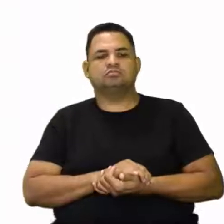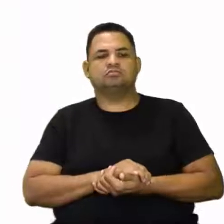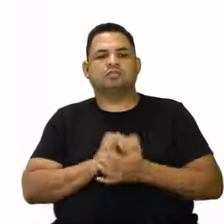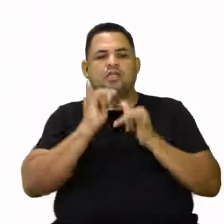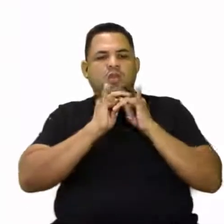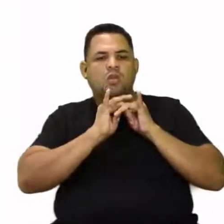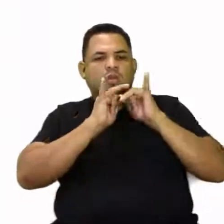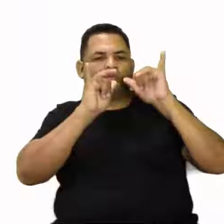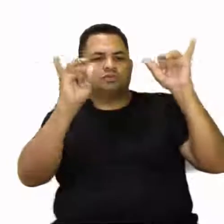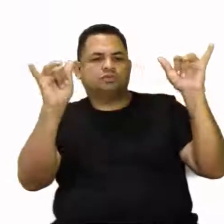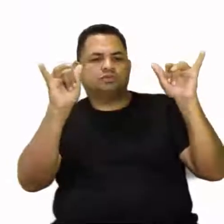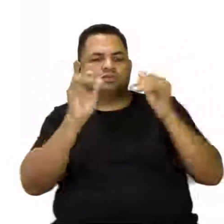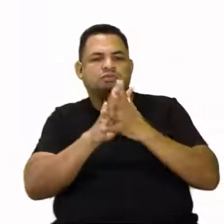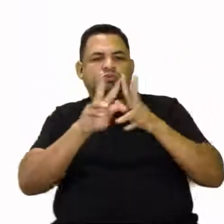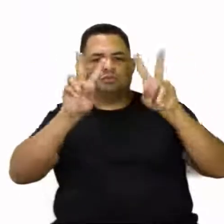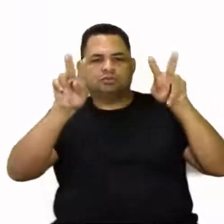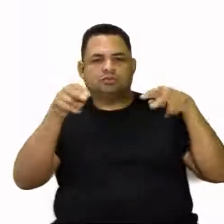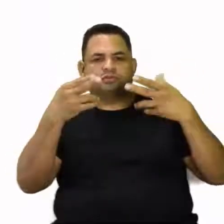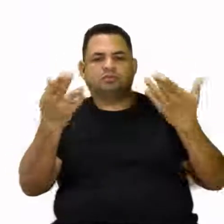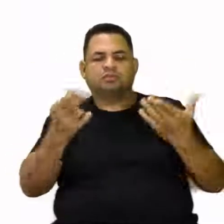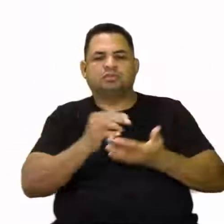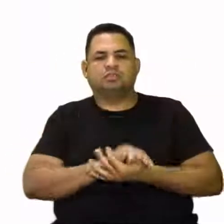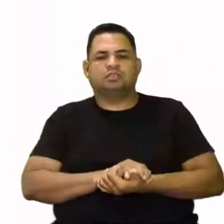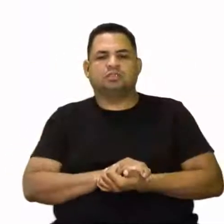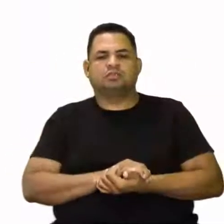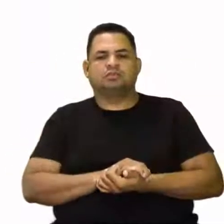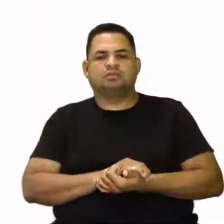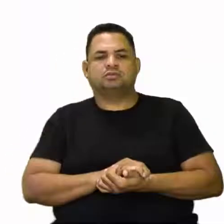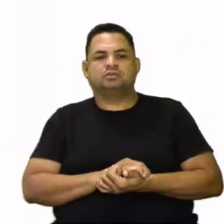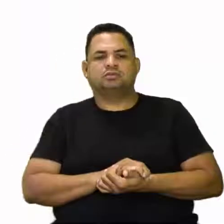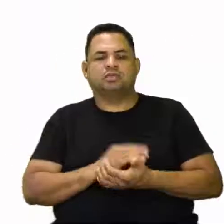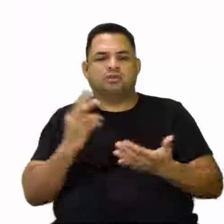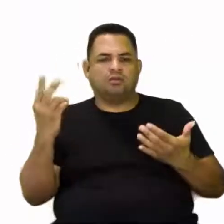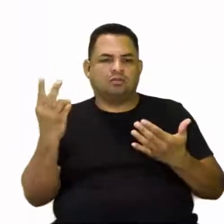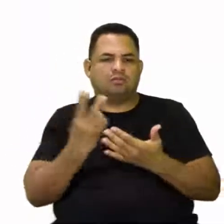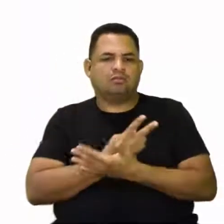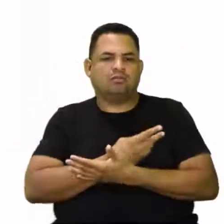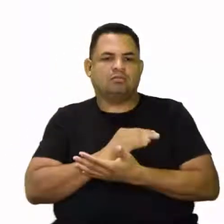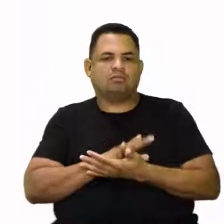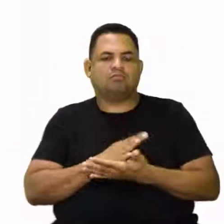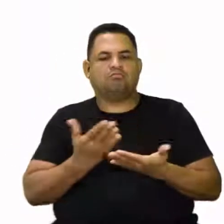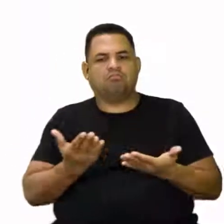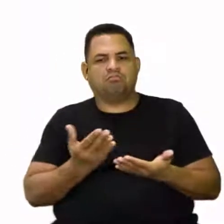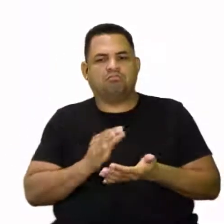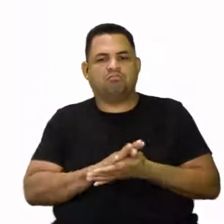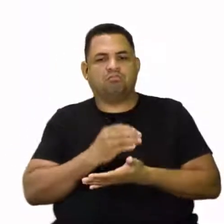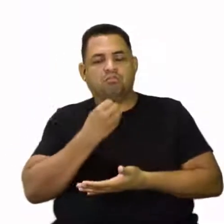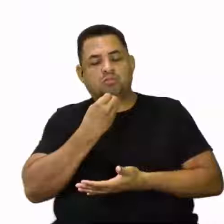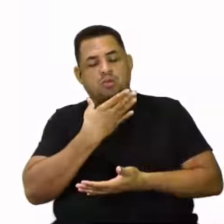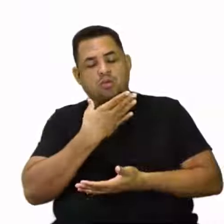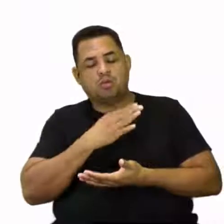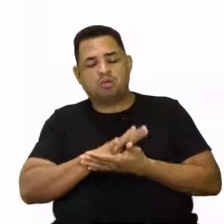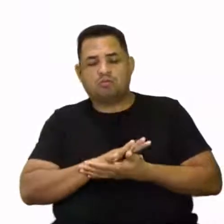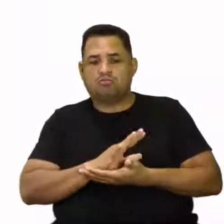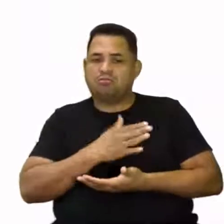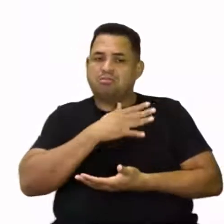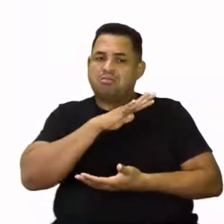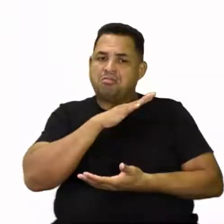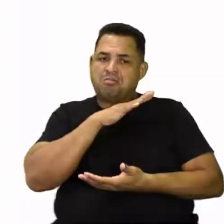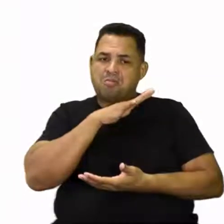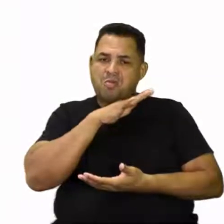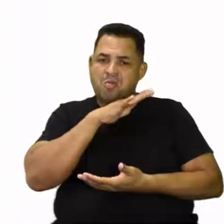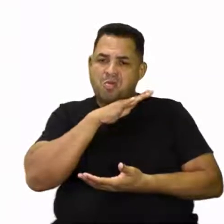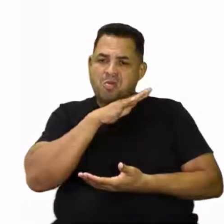bem evidente, já que a notícia é um feito bom ou ruim, não